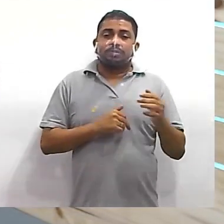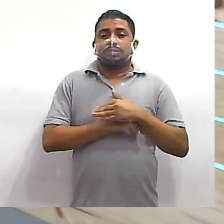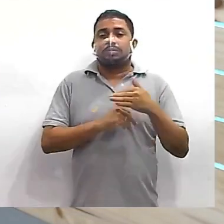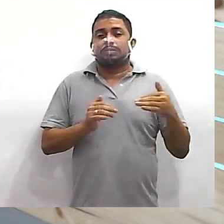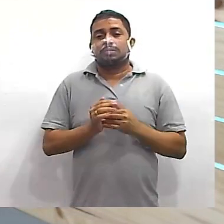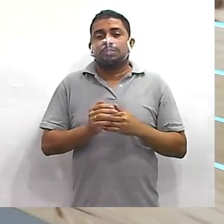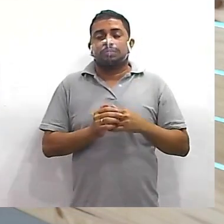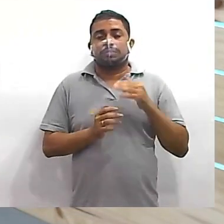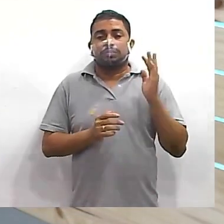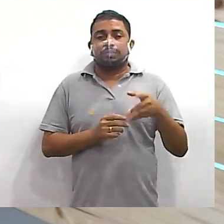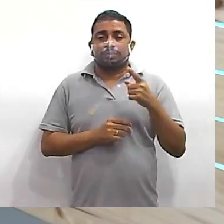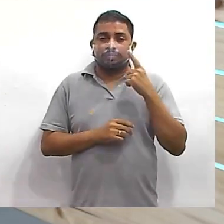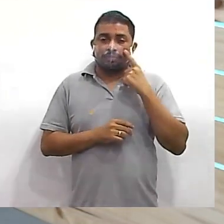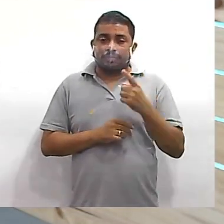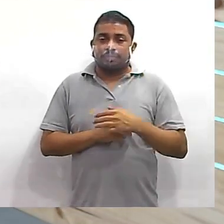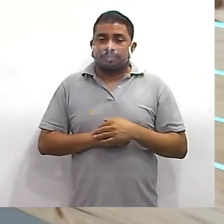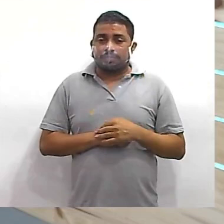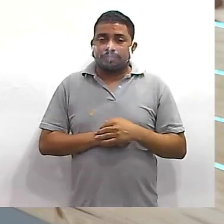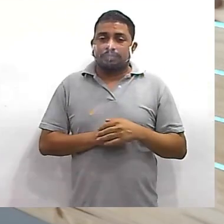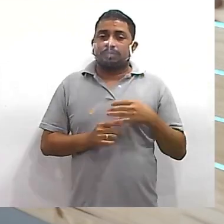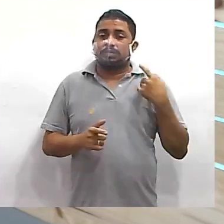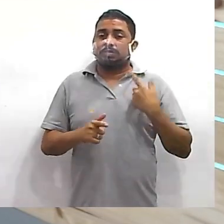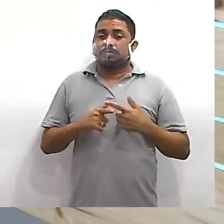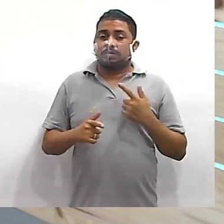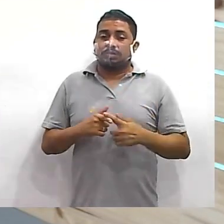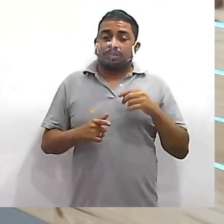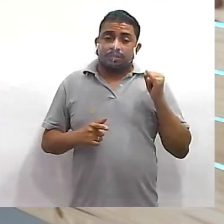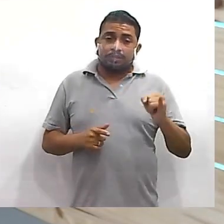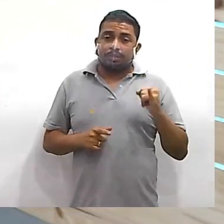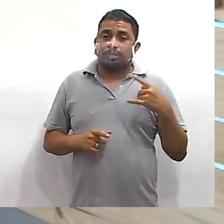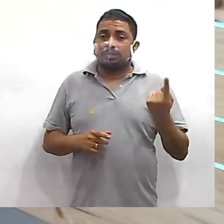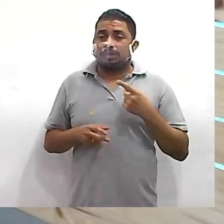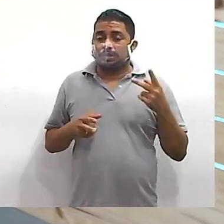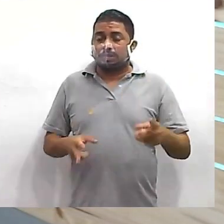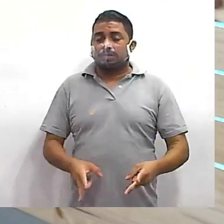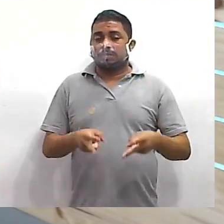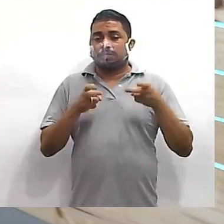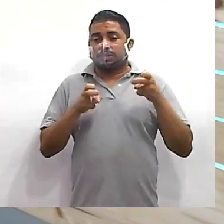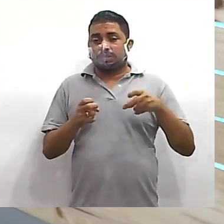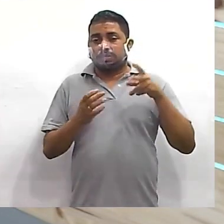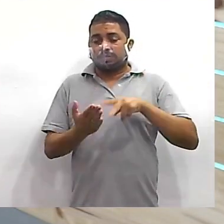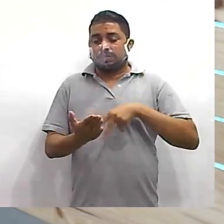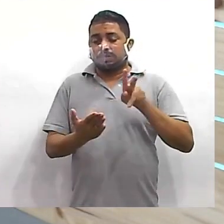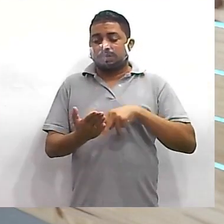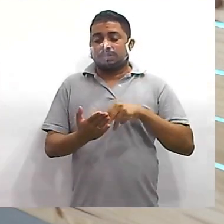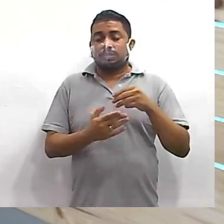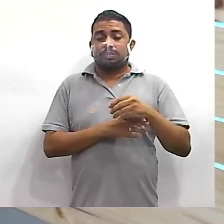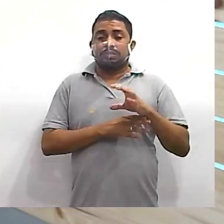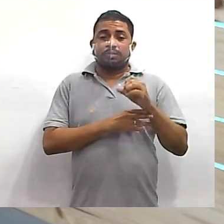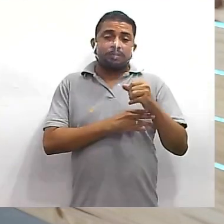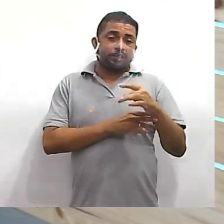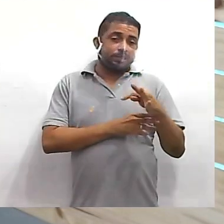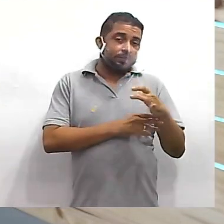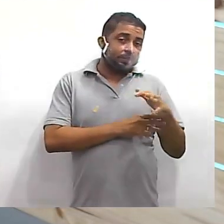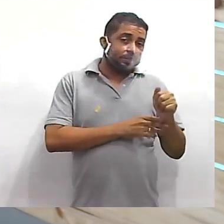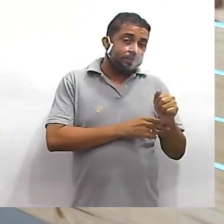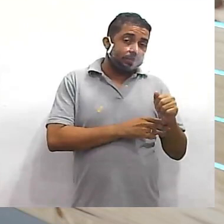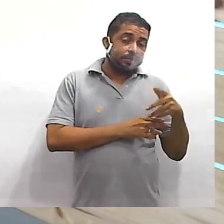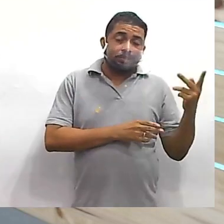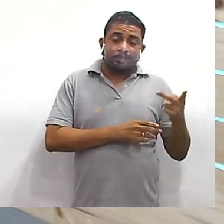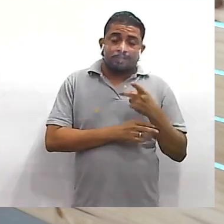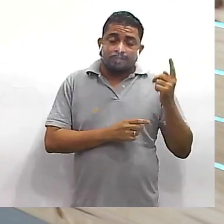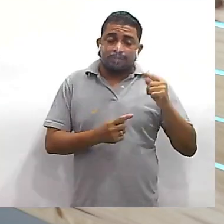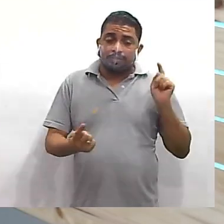que a gente já viu lá atrás. Exatamente, porque se a gente observa a leitura da competência, ela fala sobre, ela tem